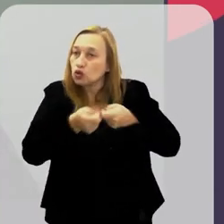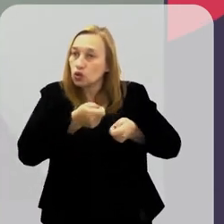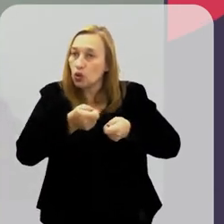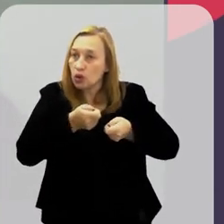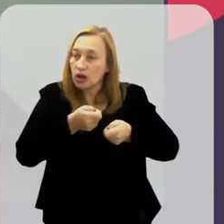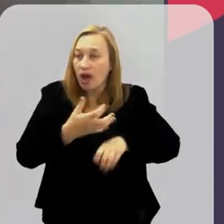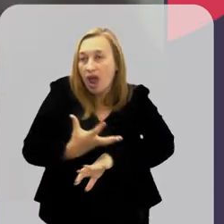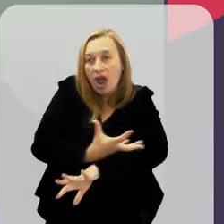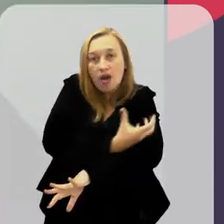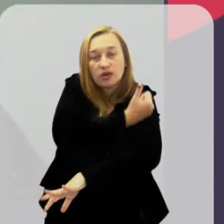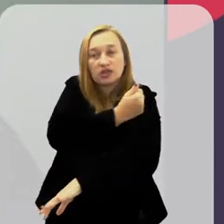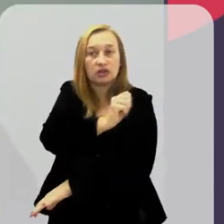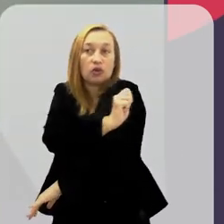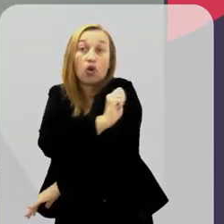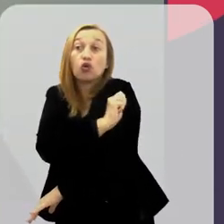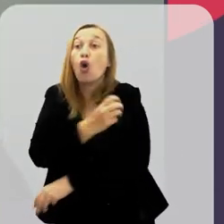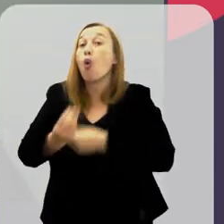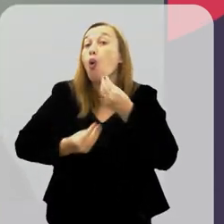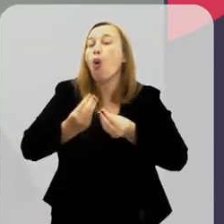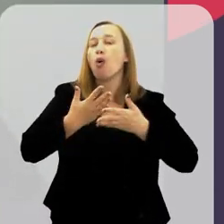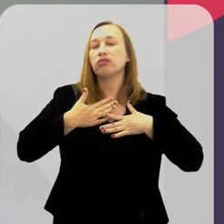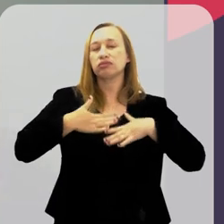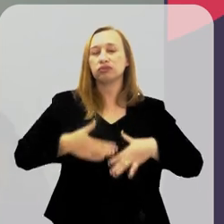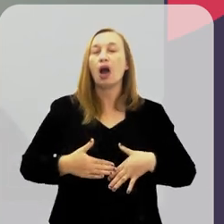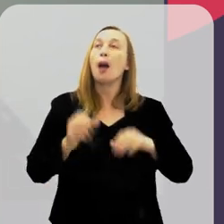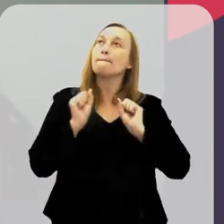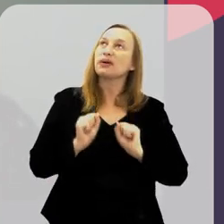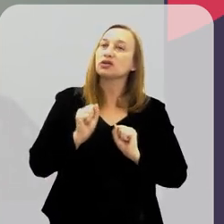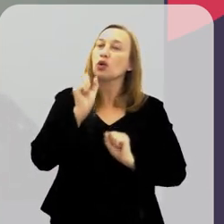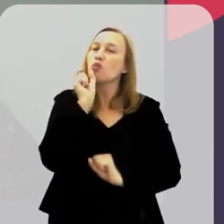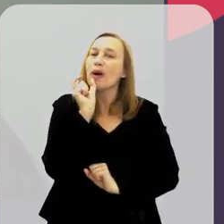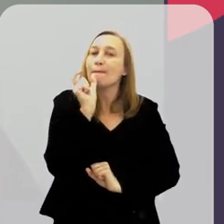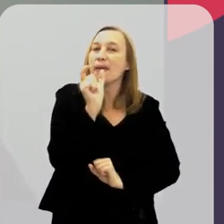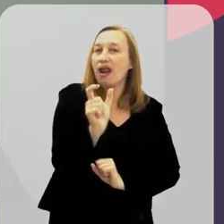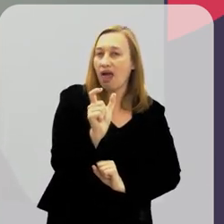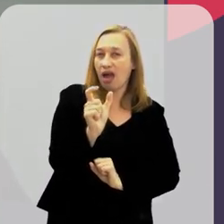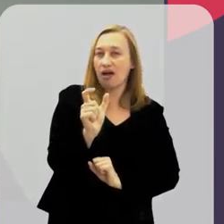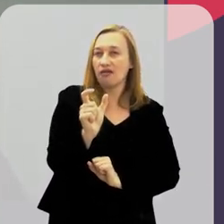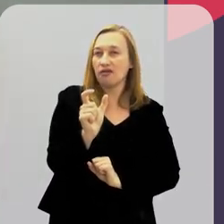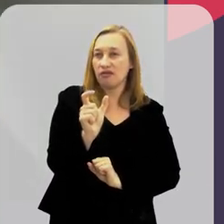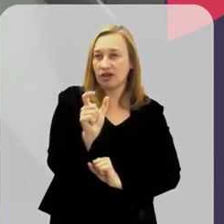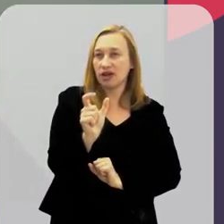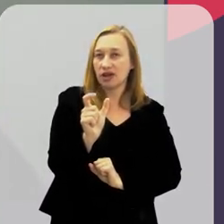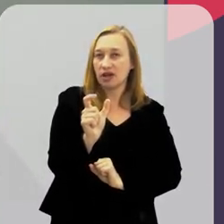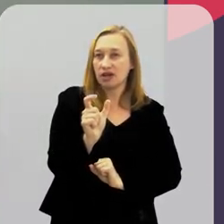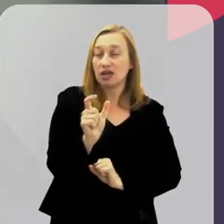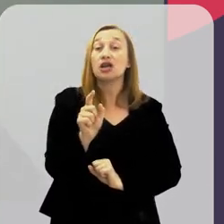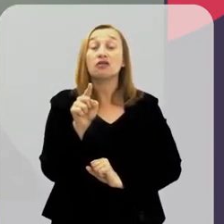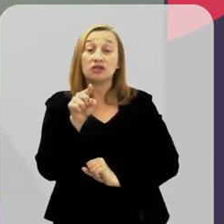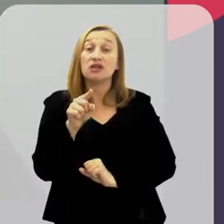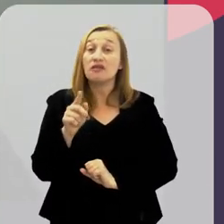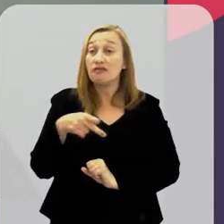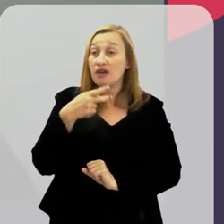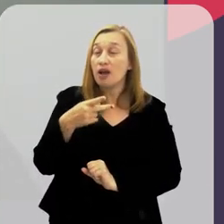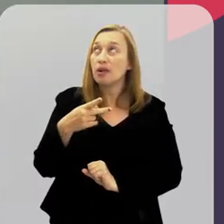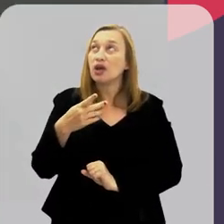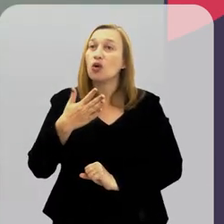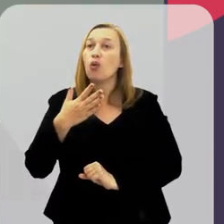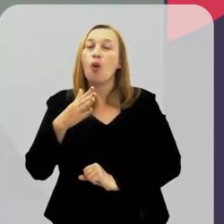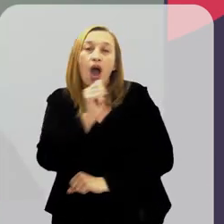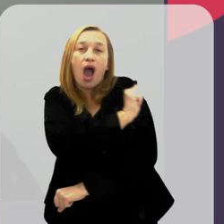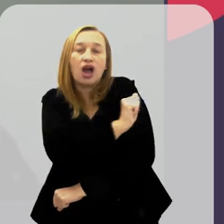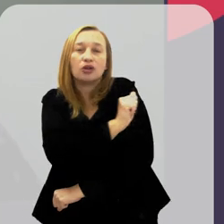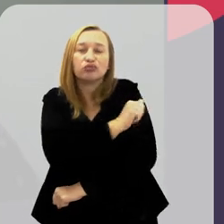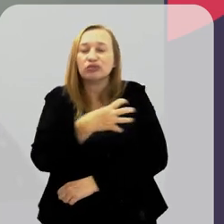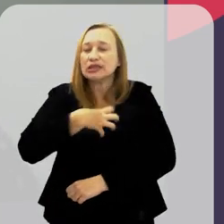emocional. Então, como que o aluno relaxava? Pode ser uma palavra que você diga, um mantra que você fale para